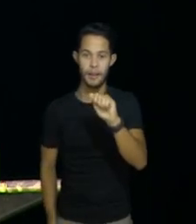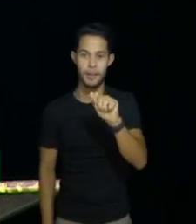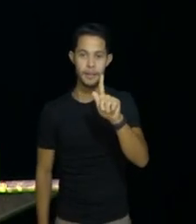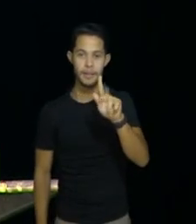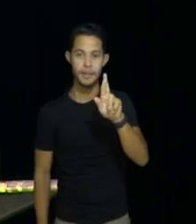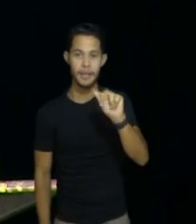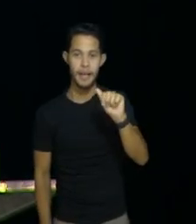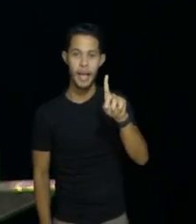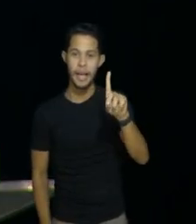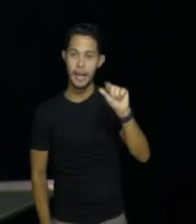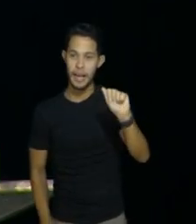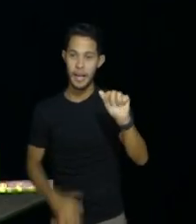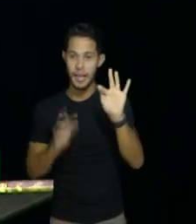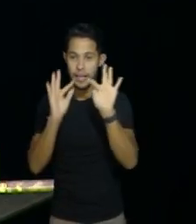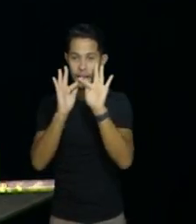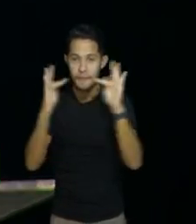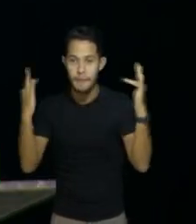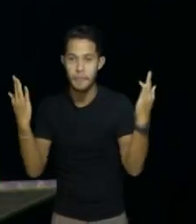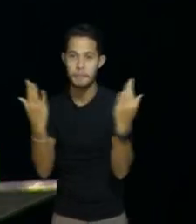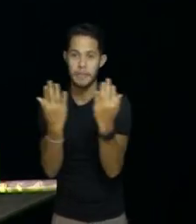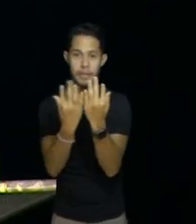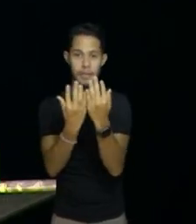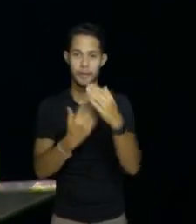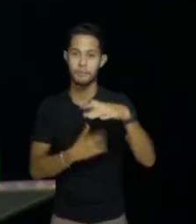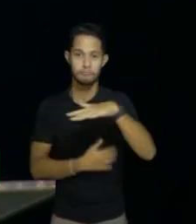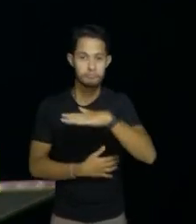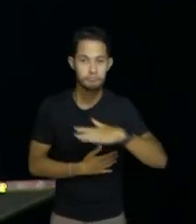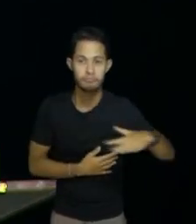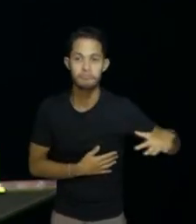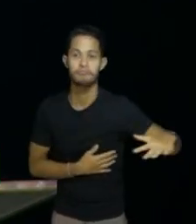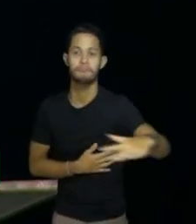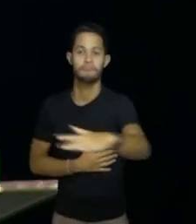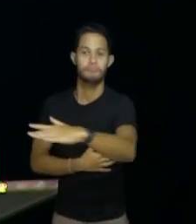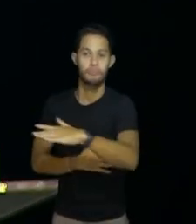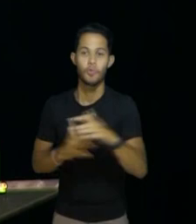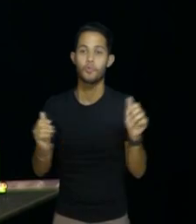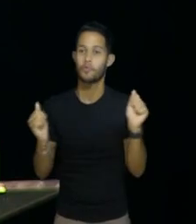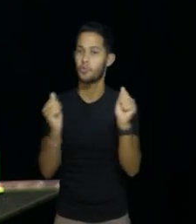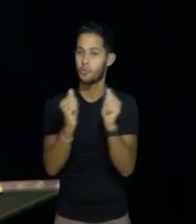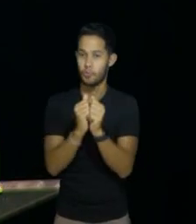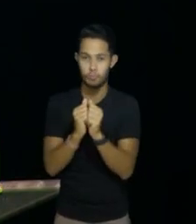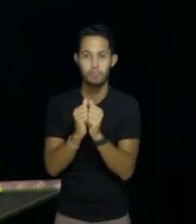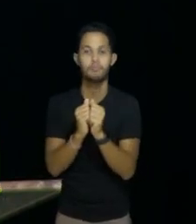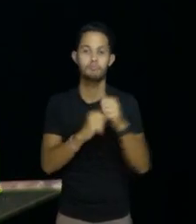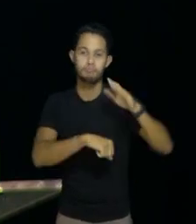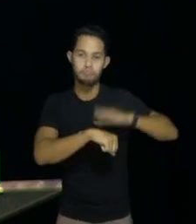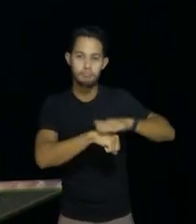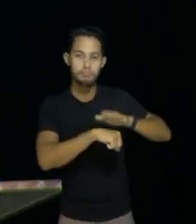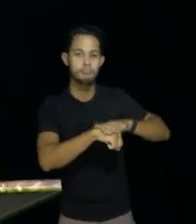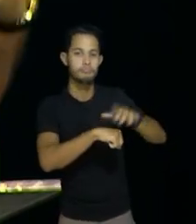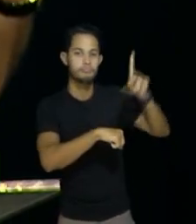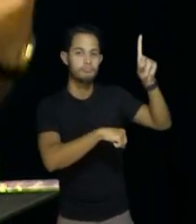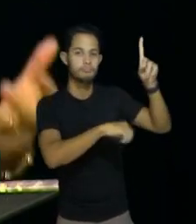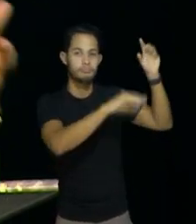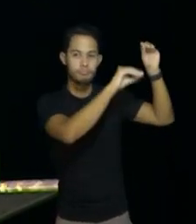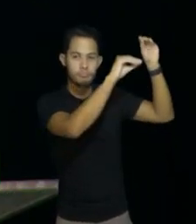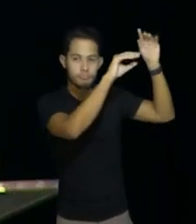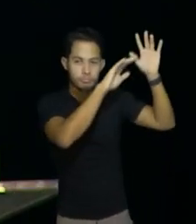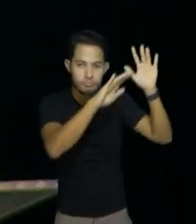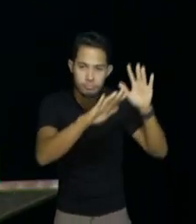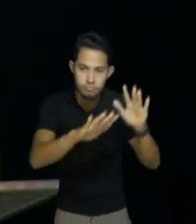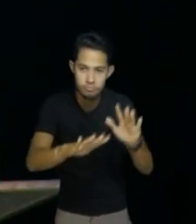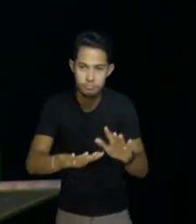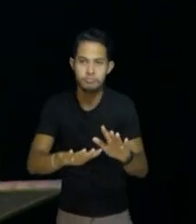dentro de uma igreja, com alguns visionários inspirados pelo Espírito Santo e assim iniciaram estas